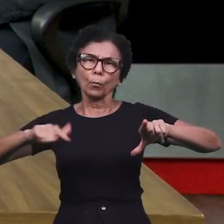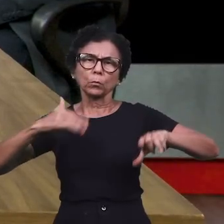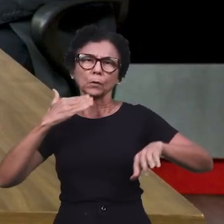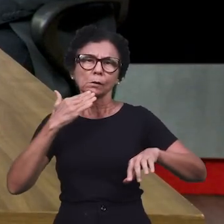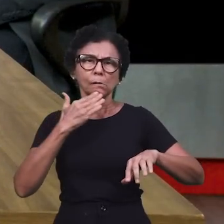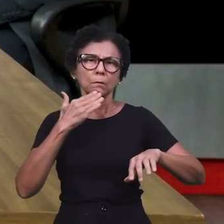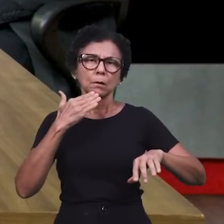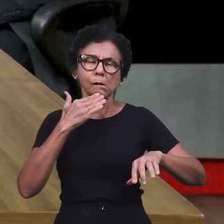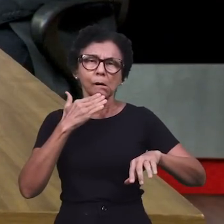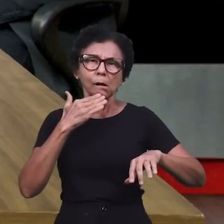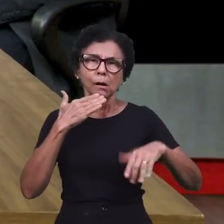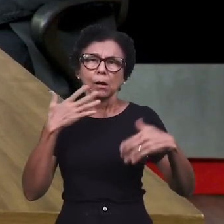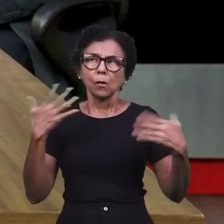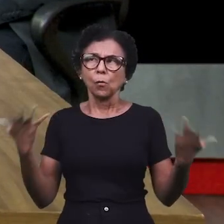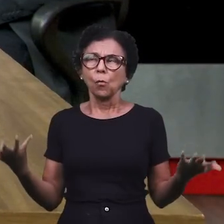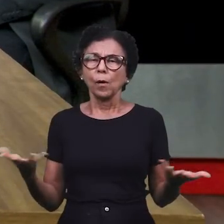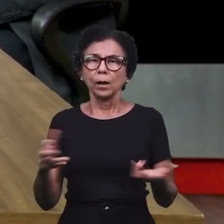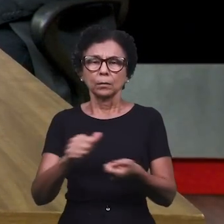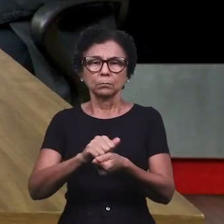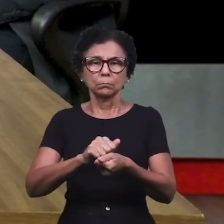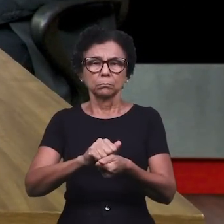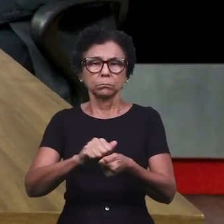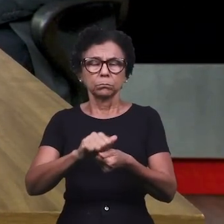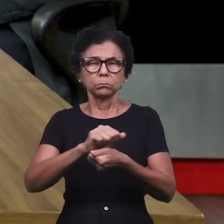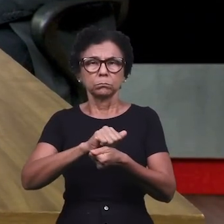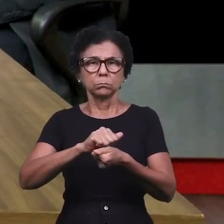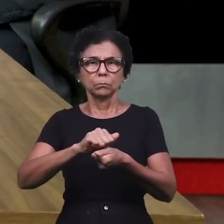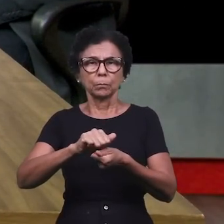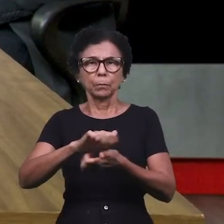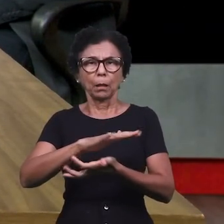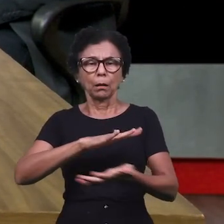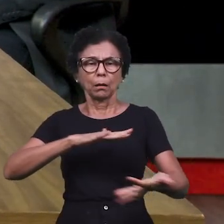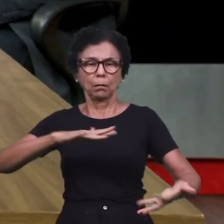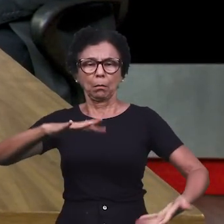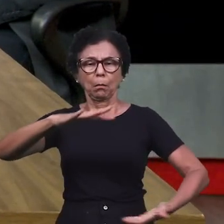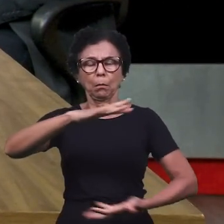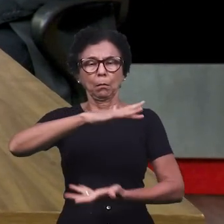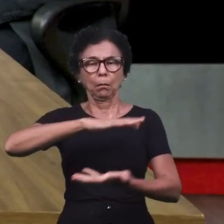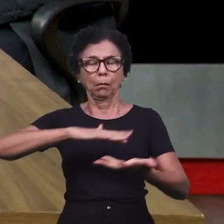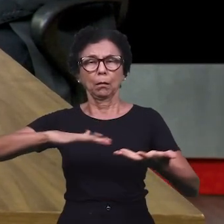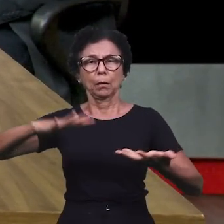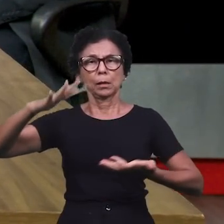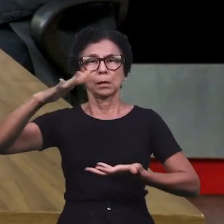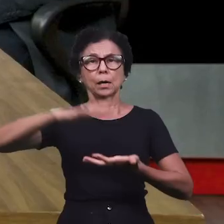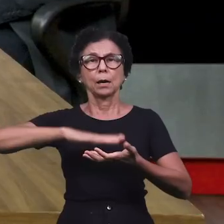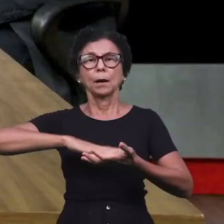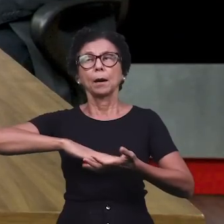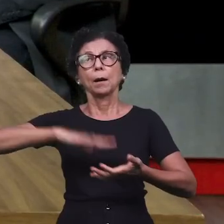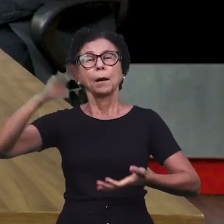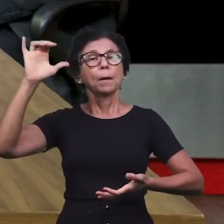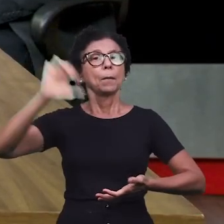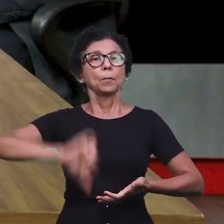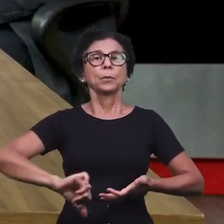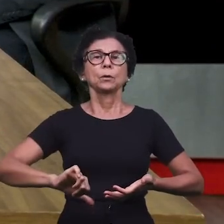caos, e a entropia fala assim que esse caos só deveria aumentar, mas hoje nós vemos uma ordem no universo, como se